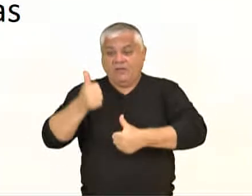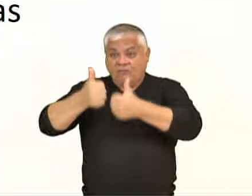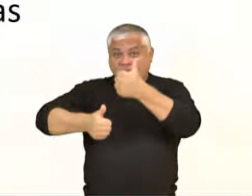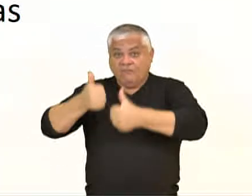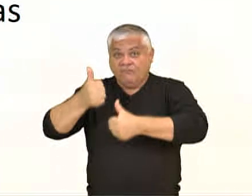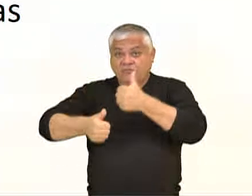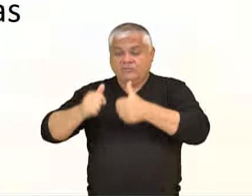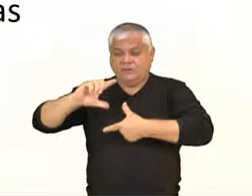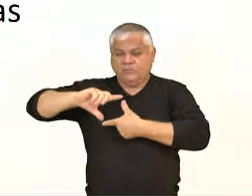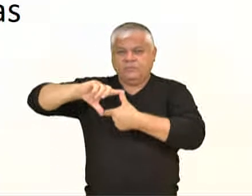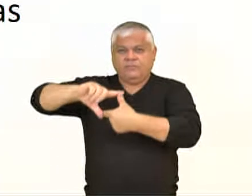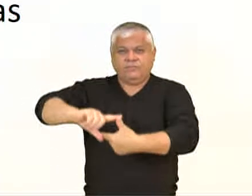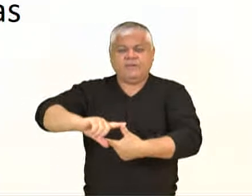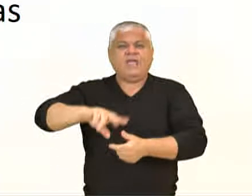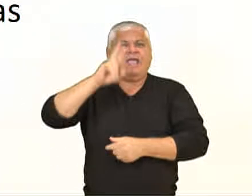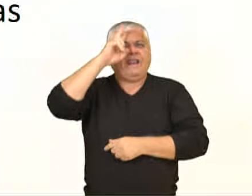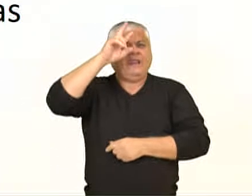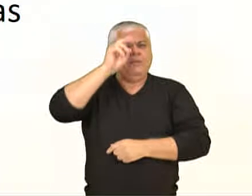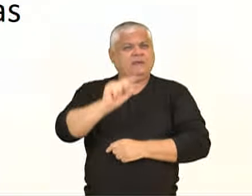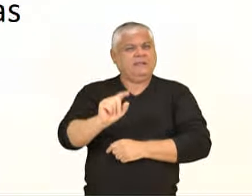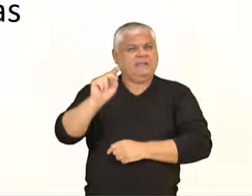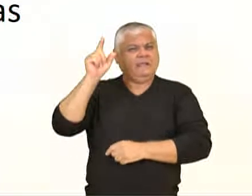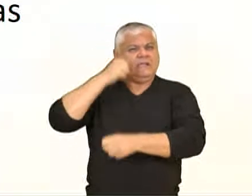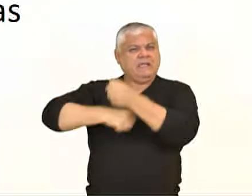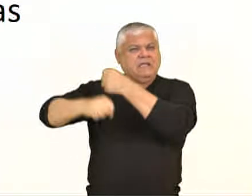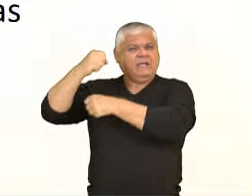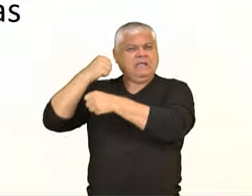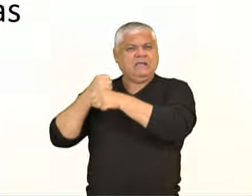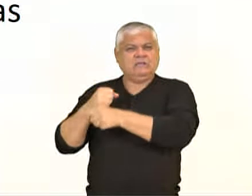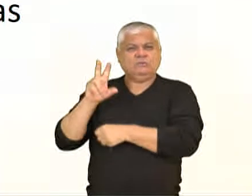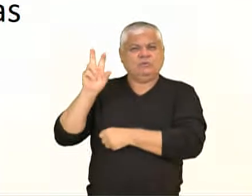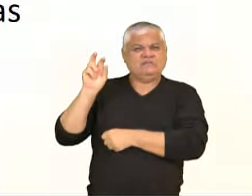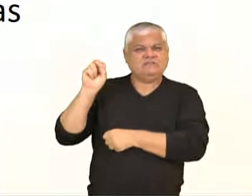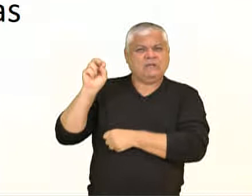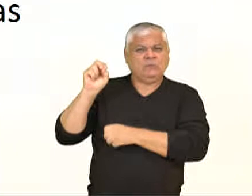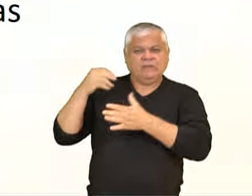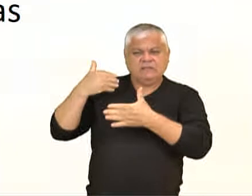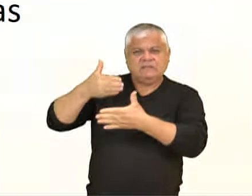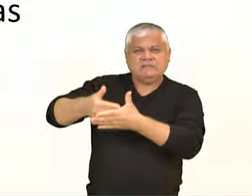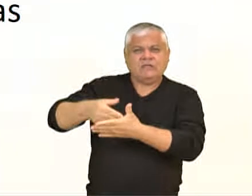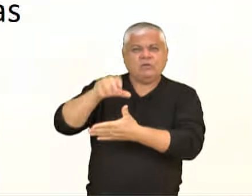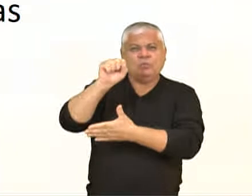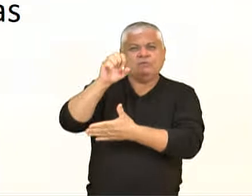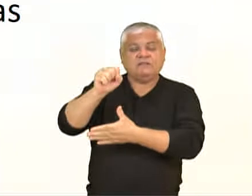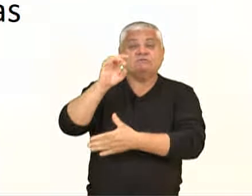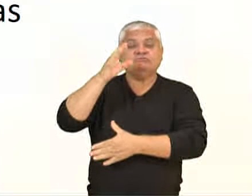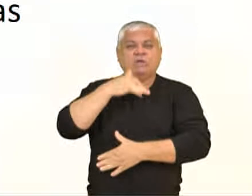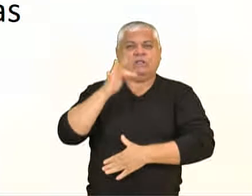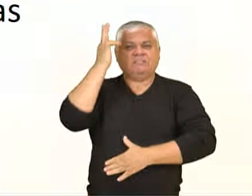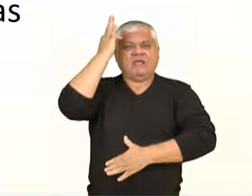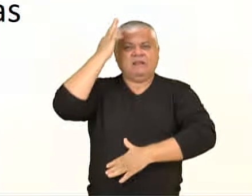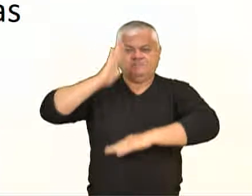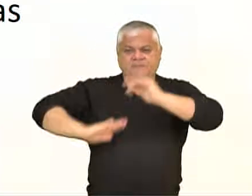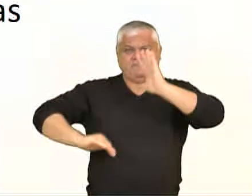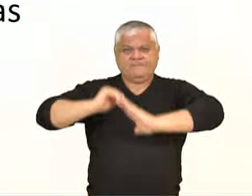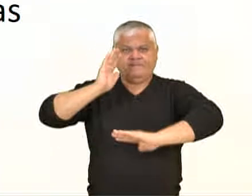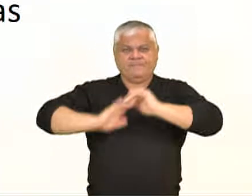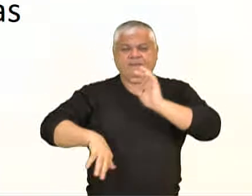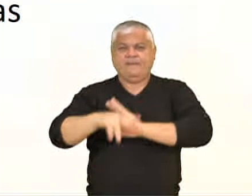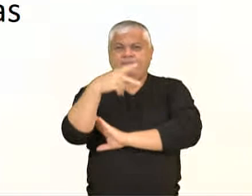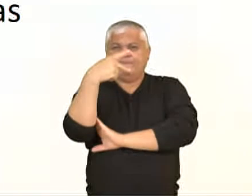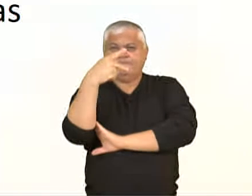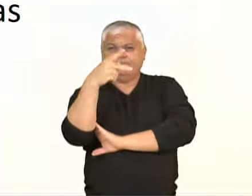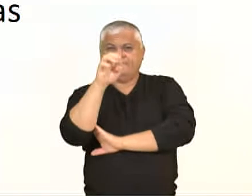pense nas décadas entre os anos 50 até 80, o assunto central era o talento, Pelé e Garrincha como